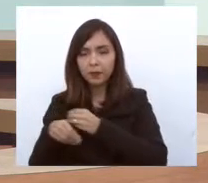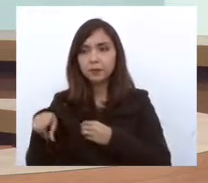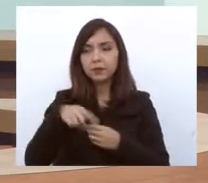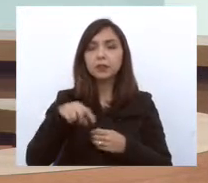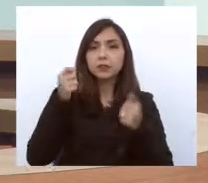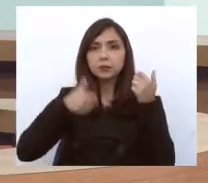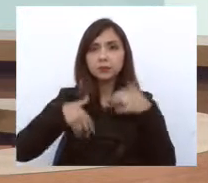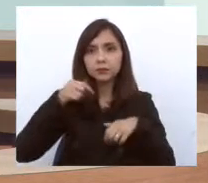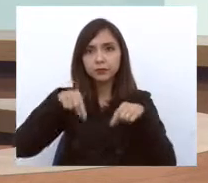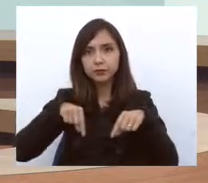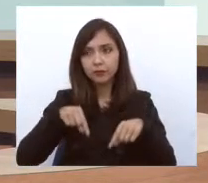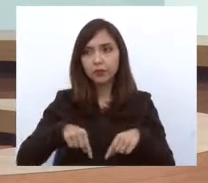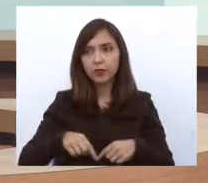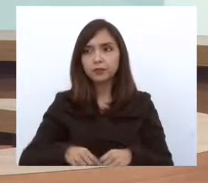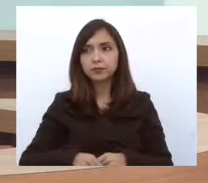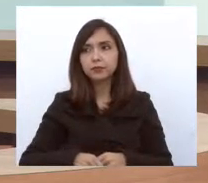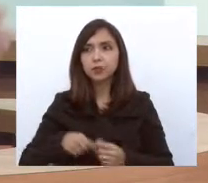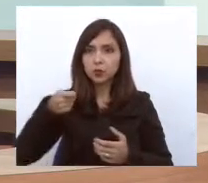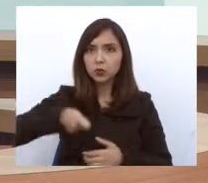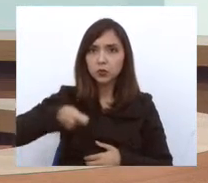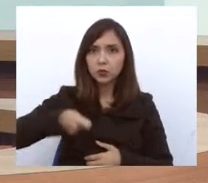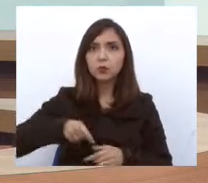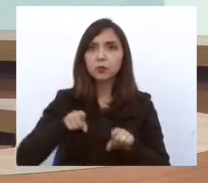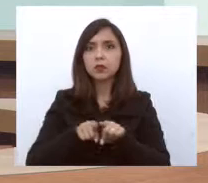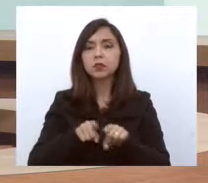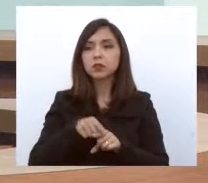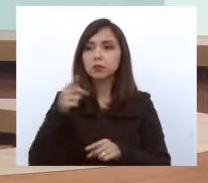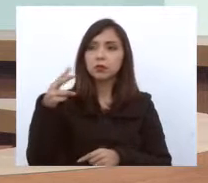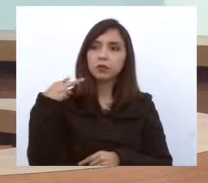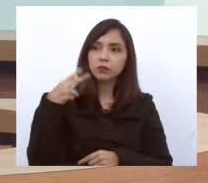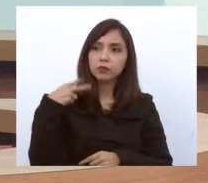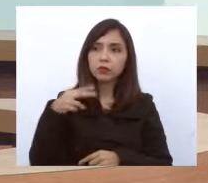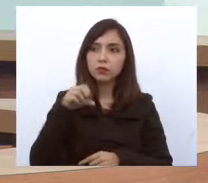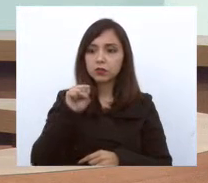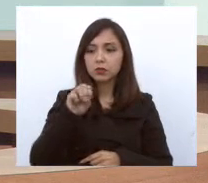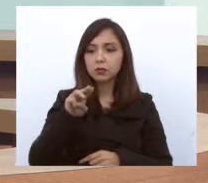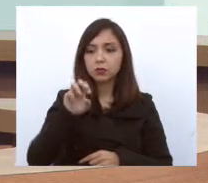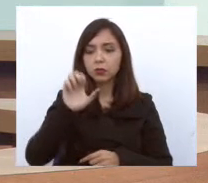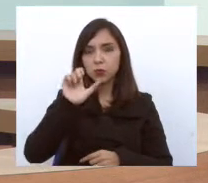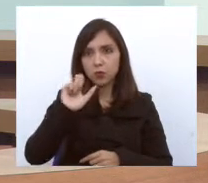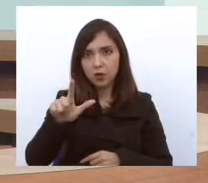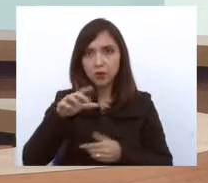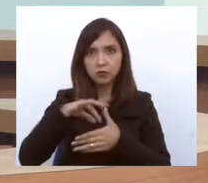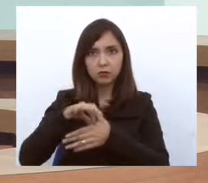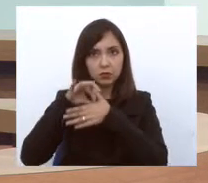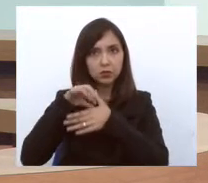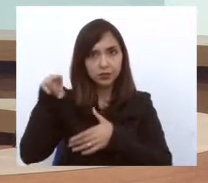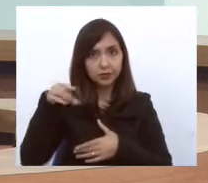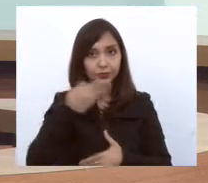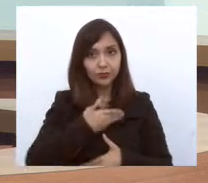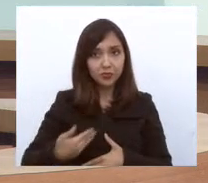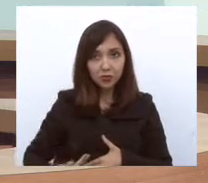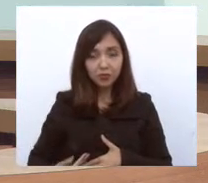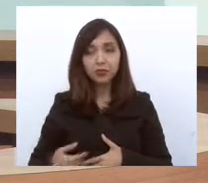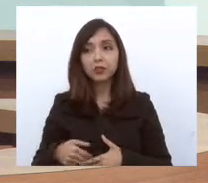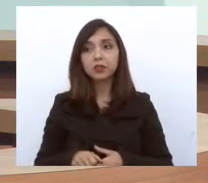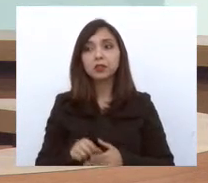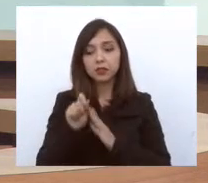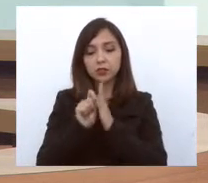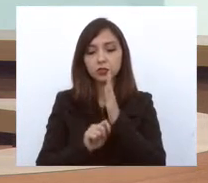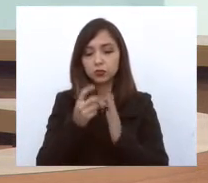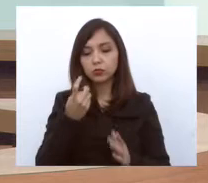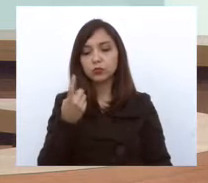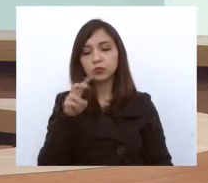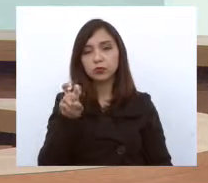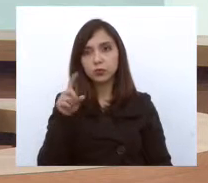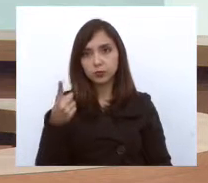aqui, e eu quero aqui cobrar também, o vereador Samuel Vasconcelos, que é líder do governo, pelo Sicom, senhor presidente.